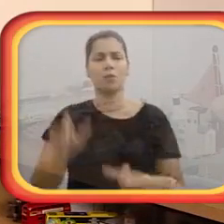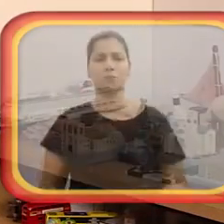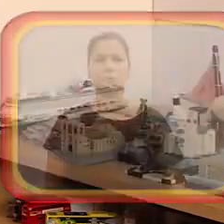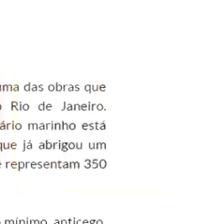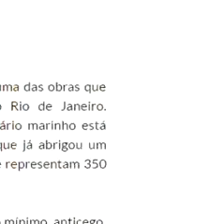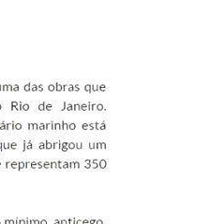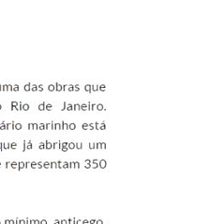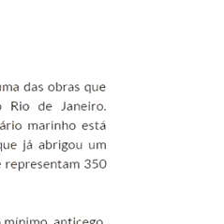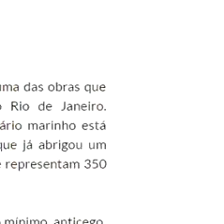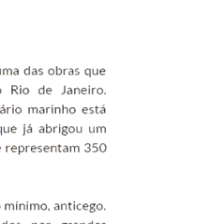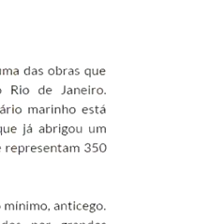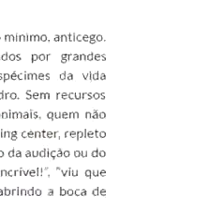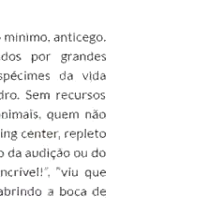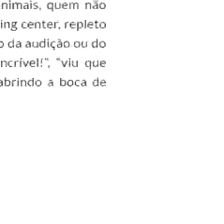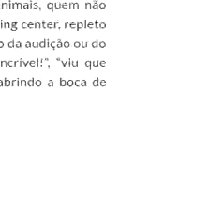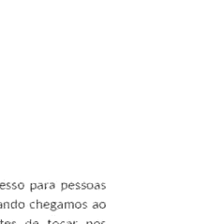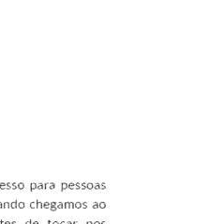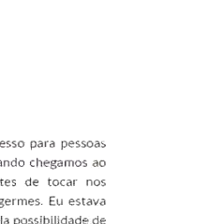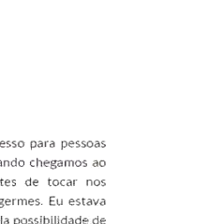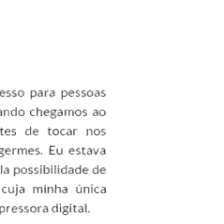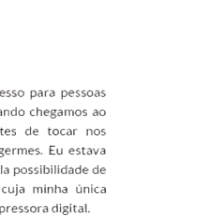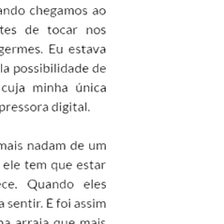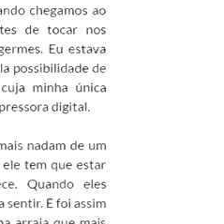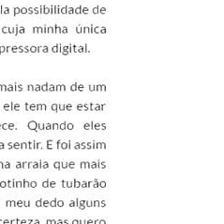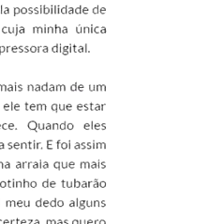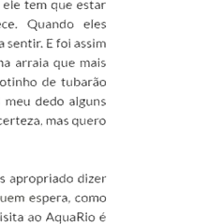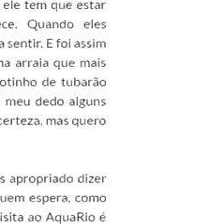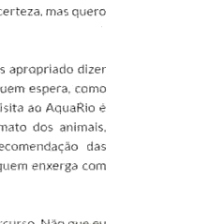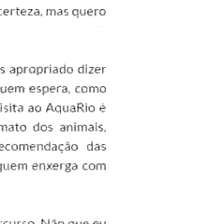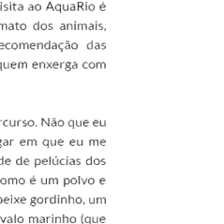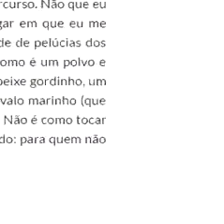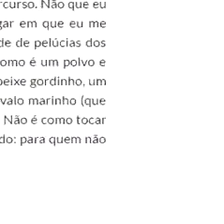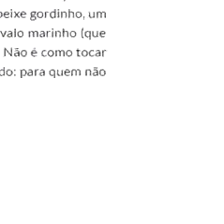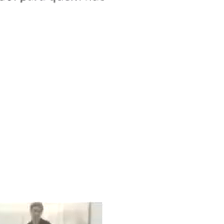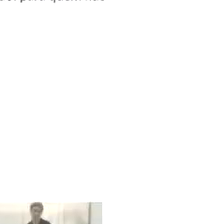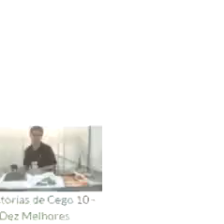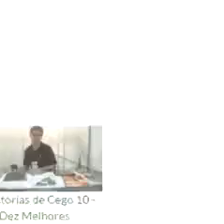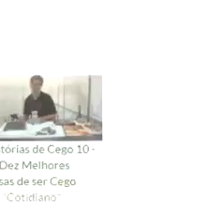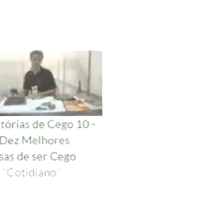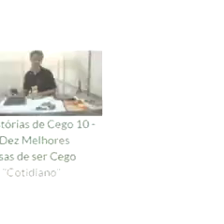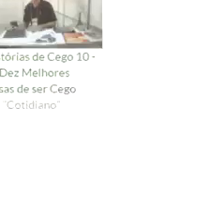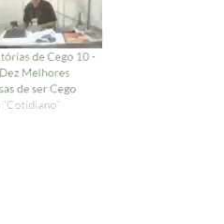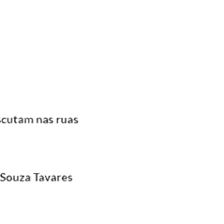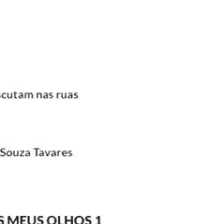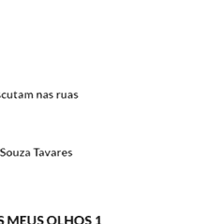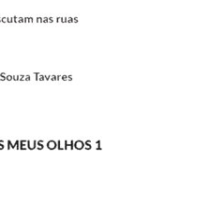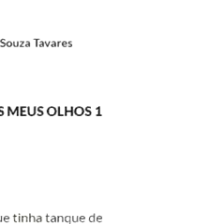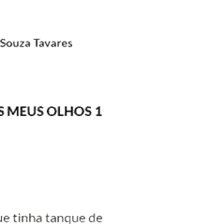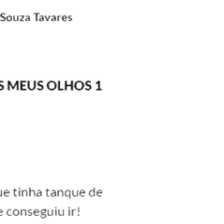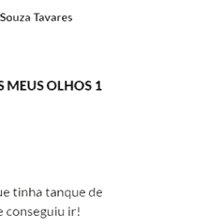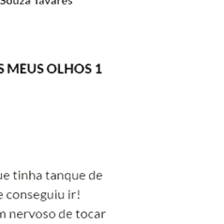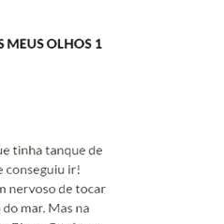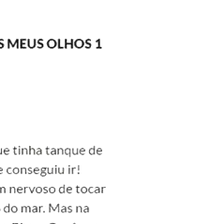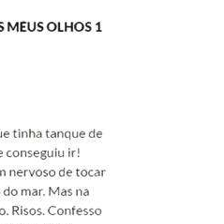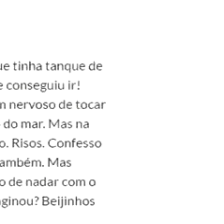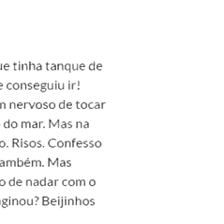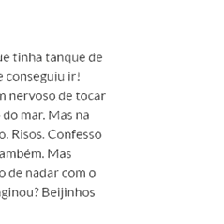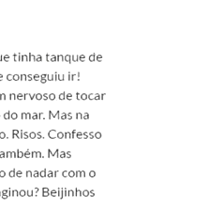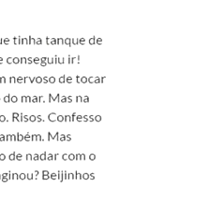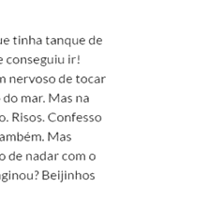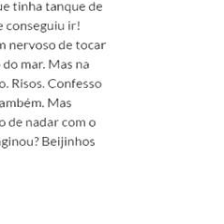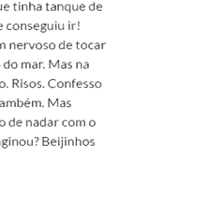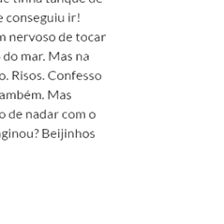isso, para quebrar essas barreiras, para mostrar que nós todos somos muito mais próximos. Texto e foto na página do site Histórias de Cego